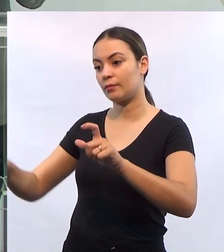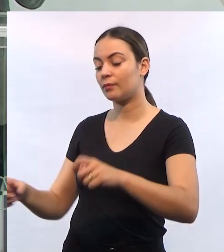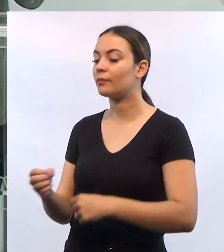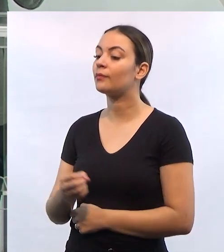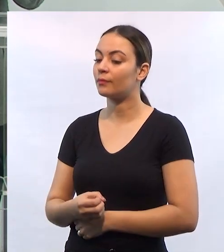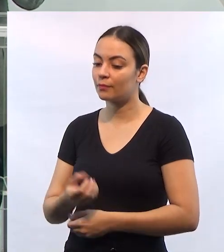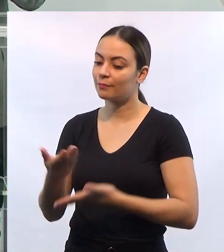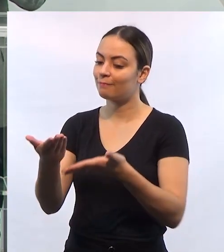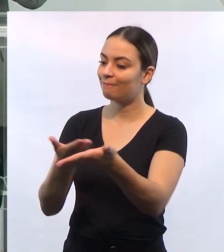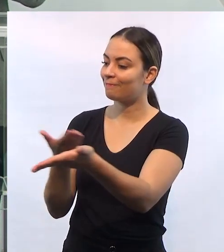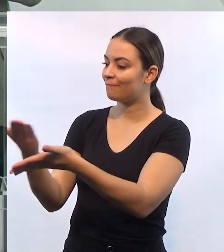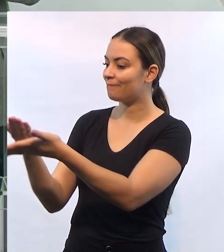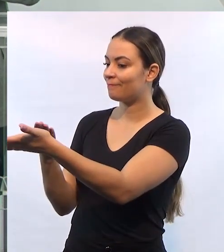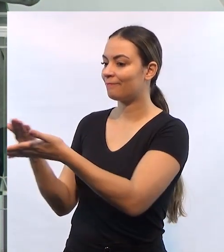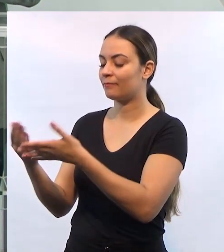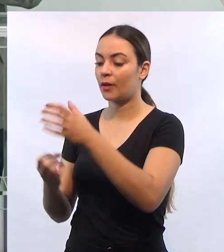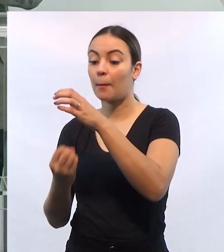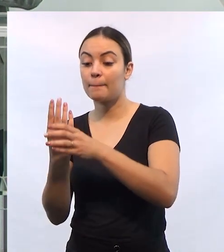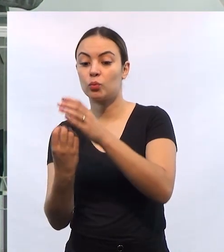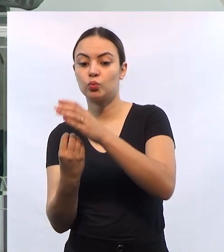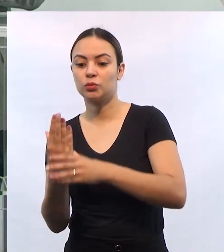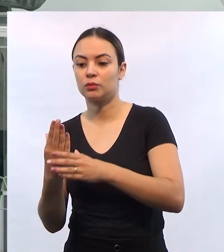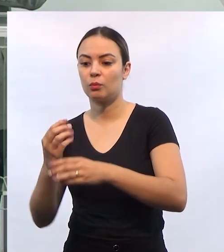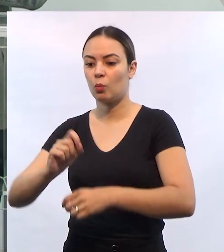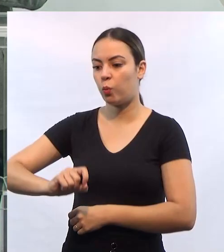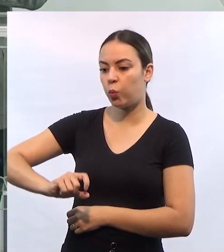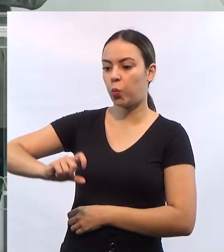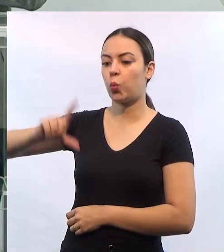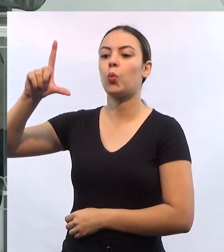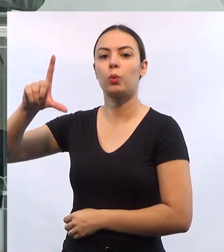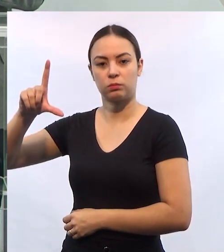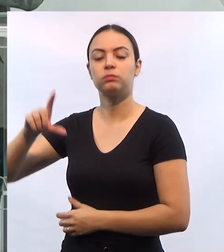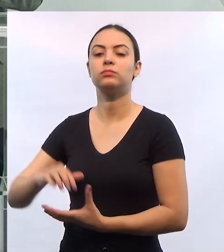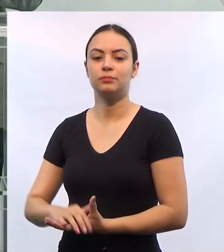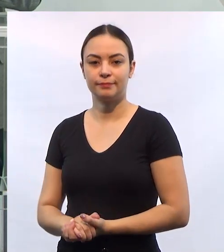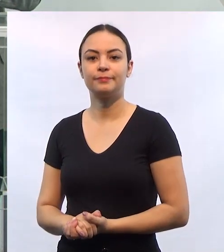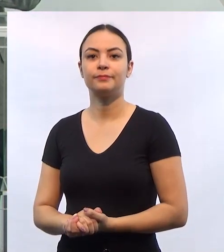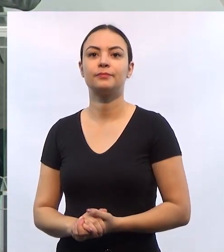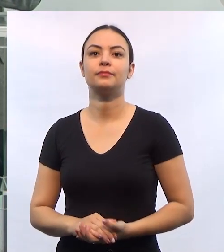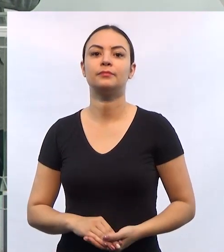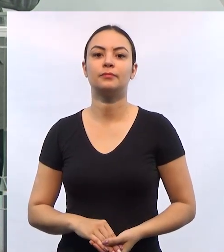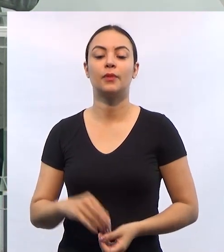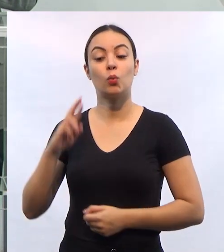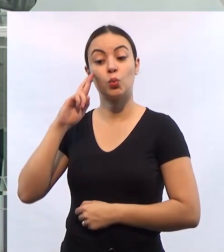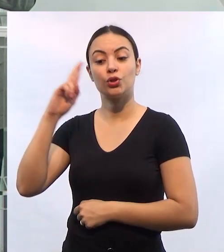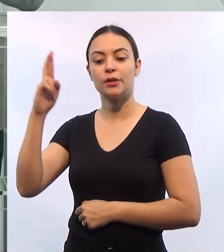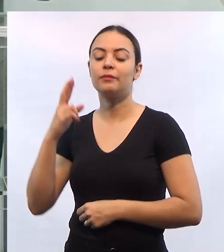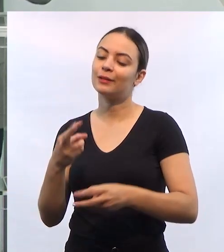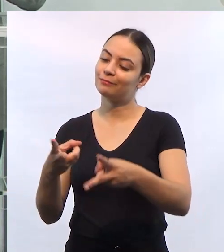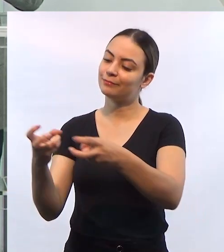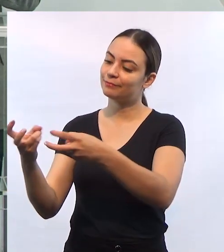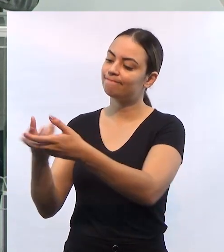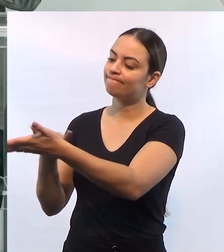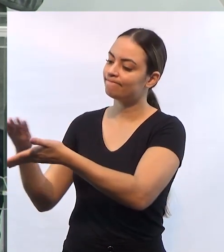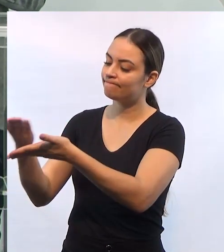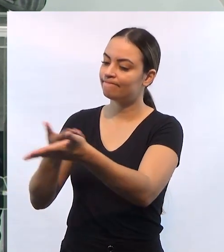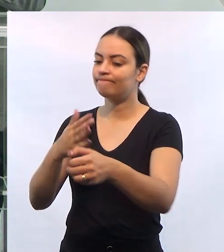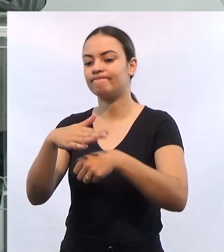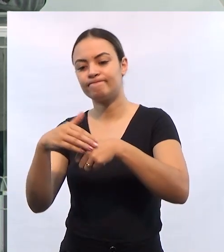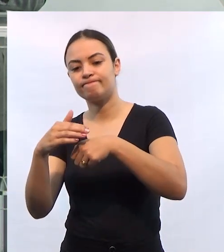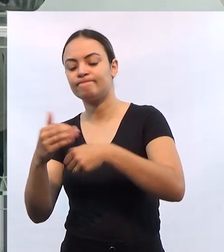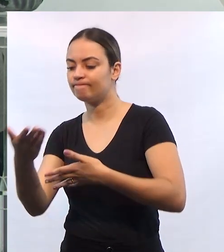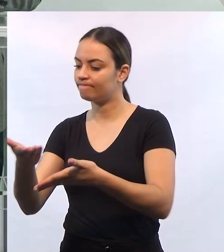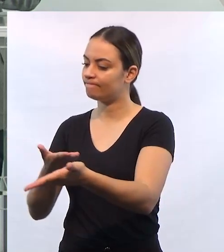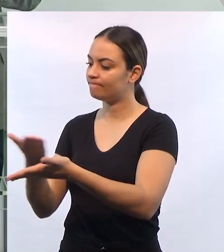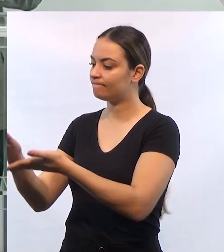bem tratadas, a produção aumentava, tá? Quando o chefe passava a dar mais atenção, a produção